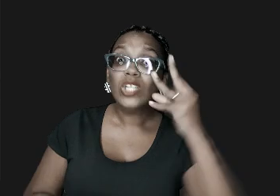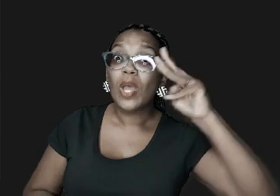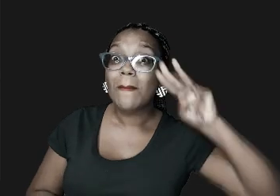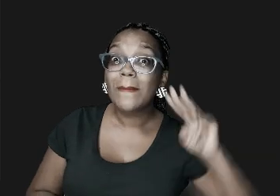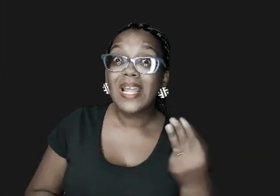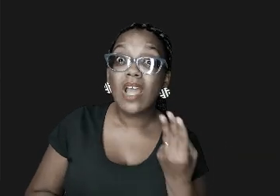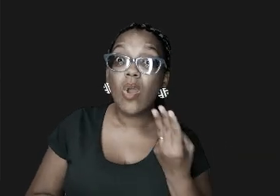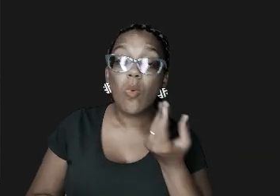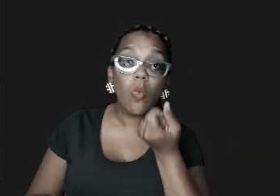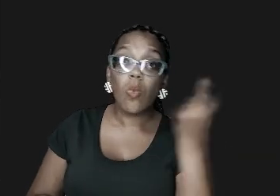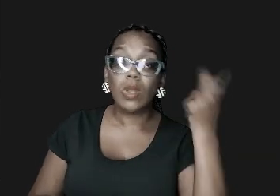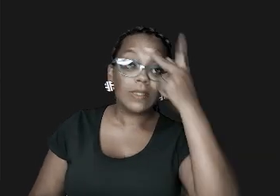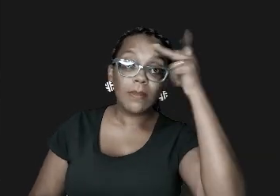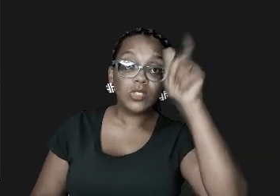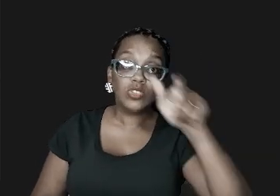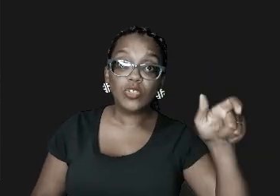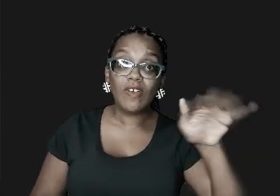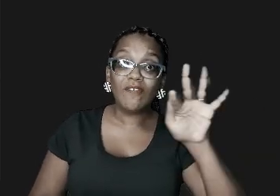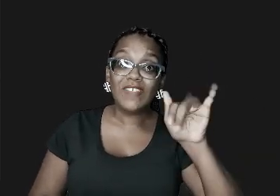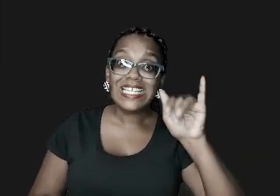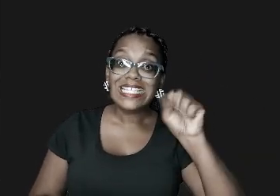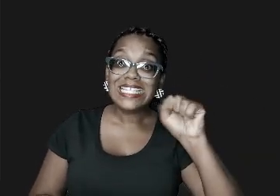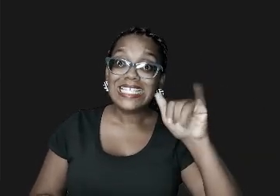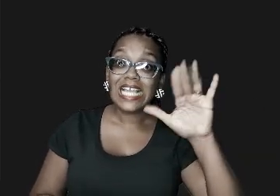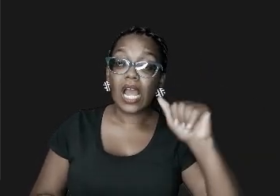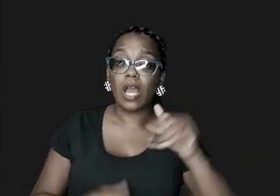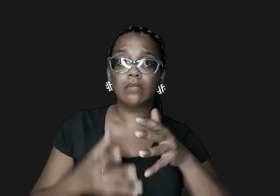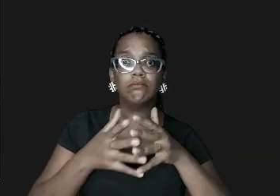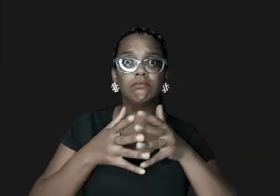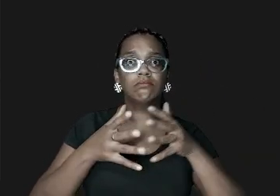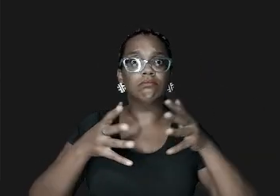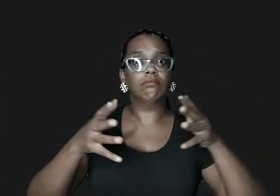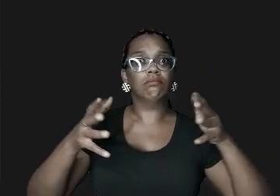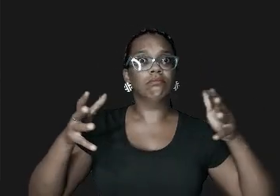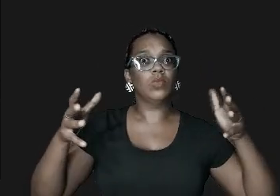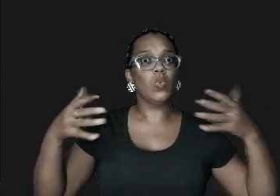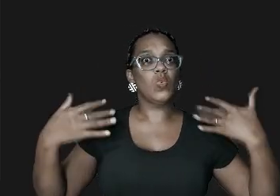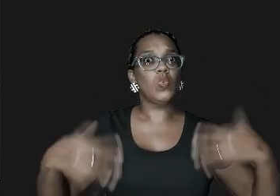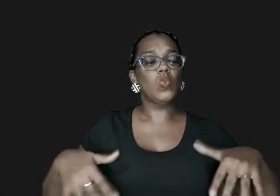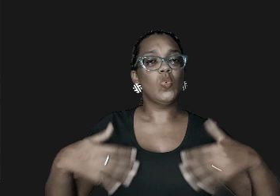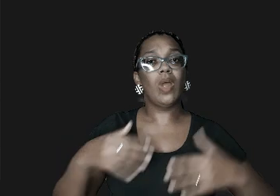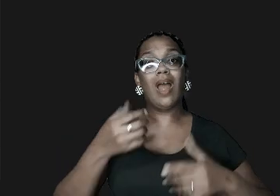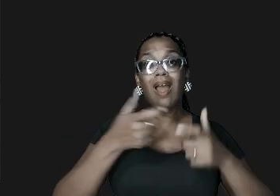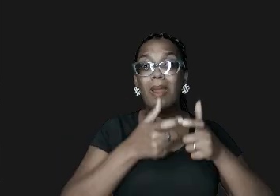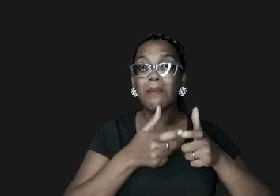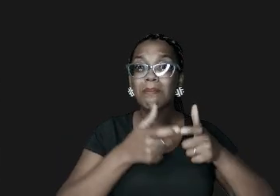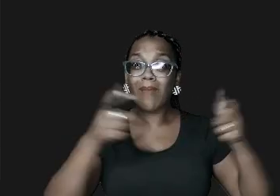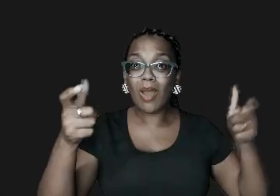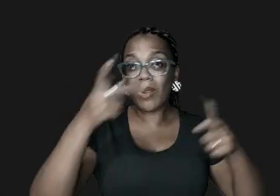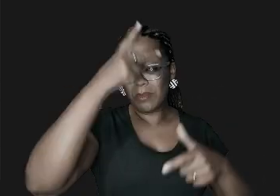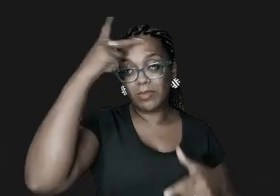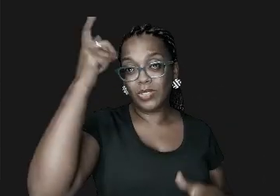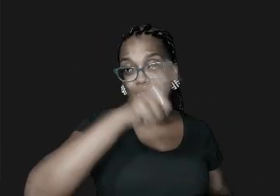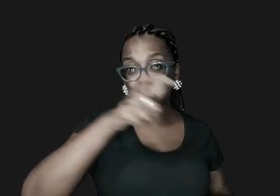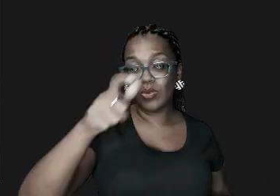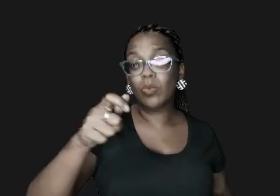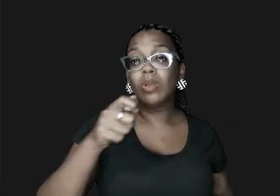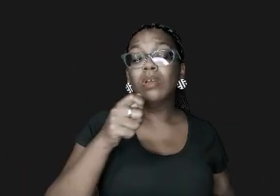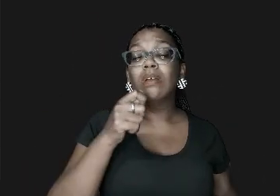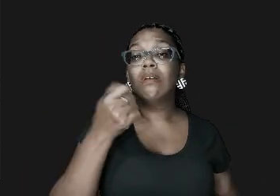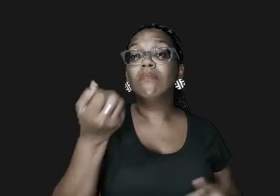para 4 milhões e 200 mil pessoas físicas então é um crescimento enorme e